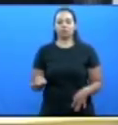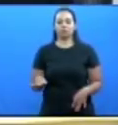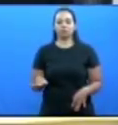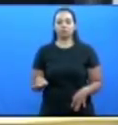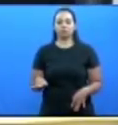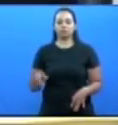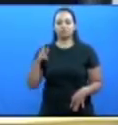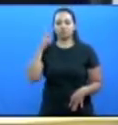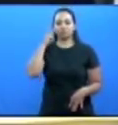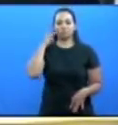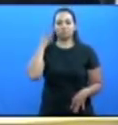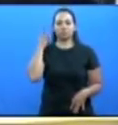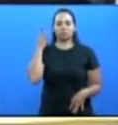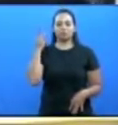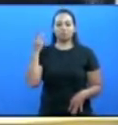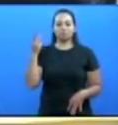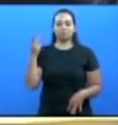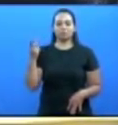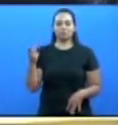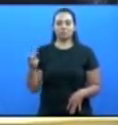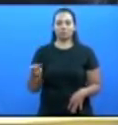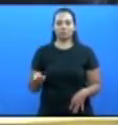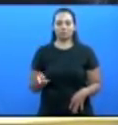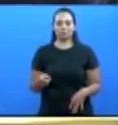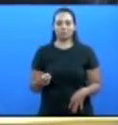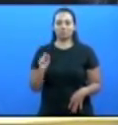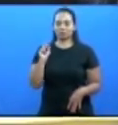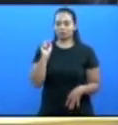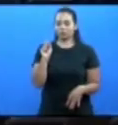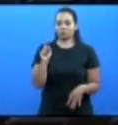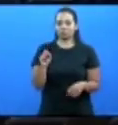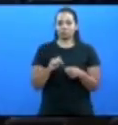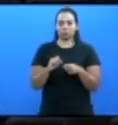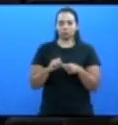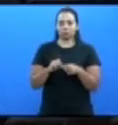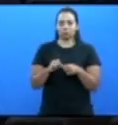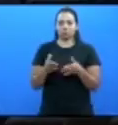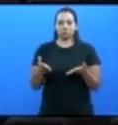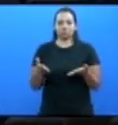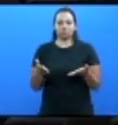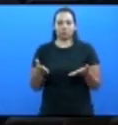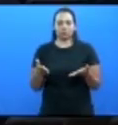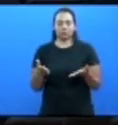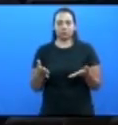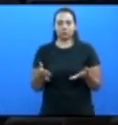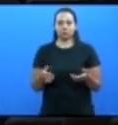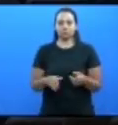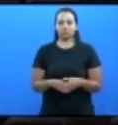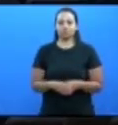Oi? Vereador, é que... É só uma sugestão, que um eu faço. Assim, eu preciso... Não.